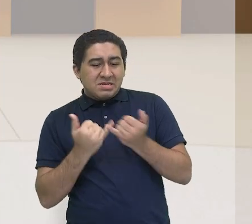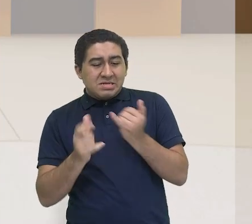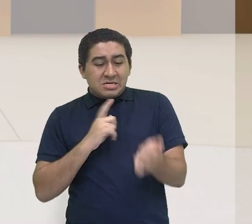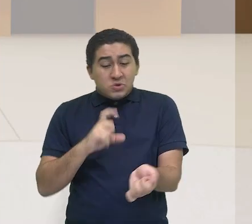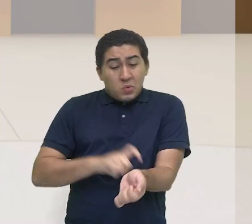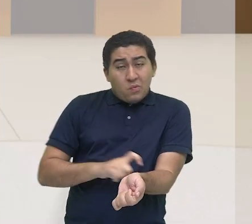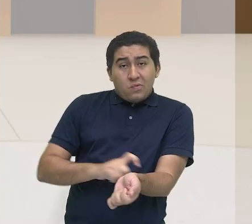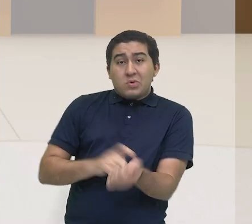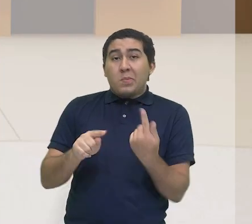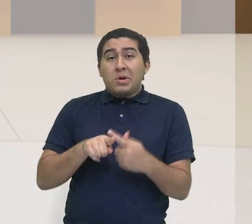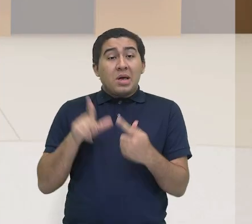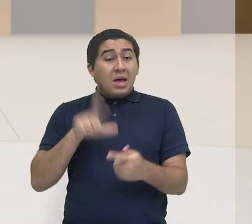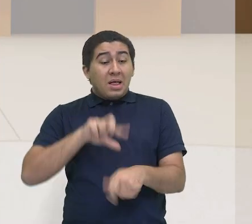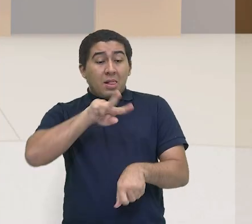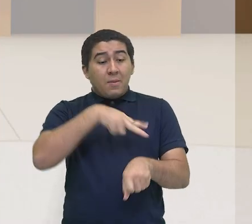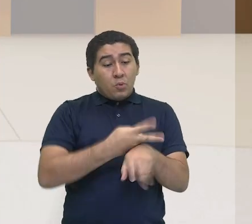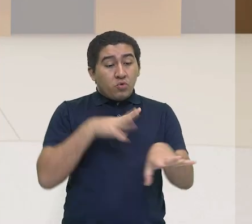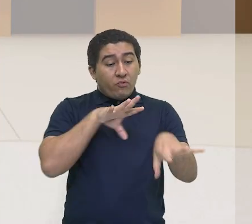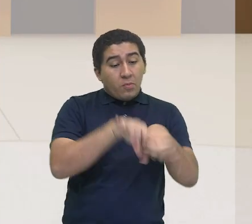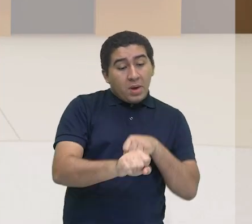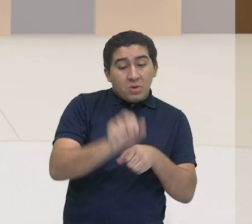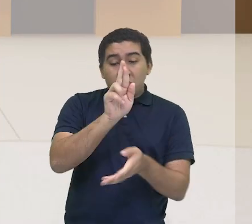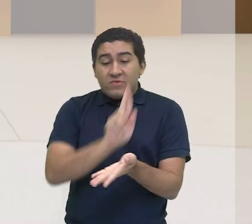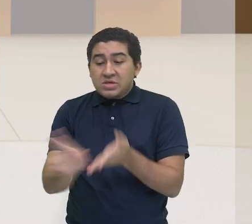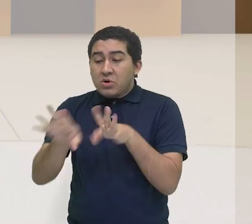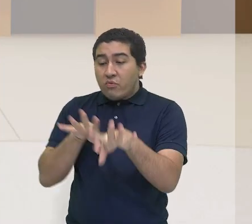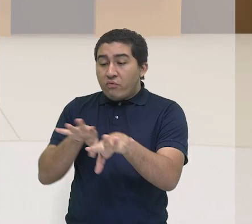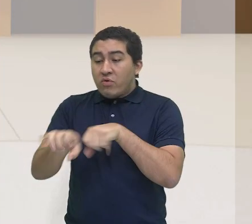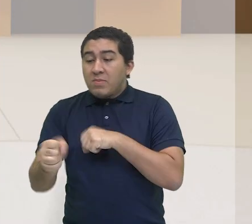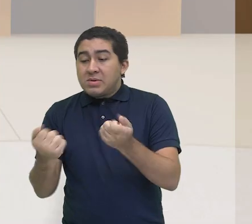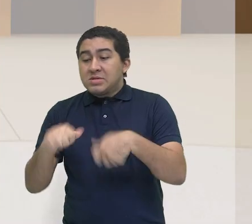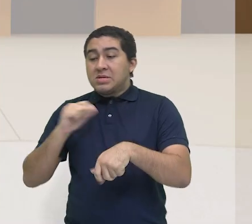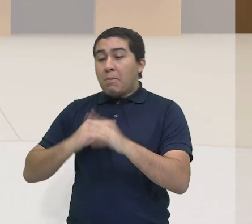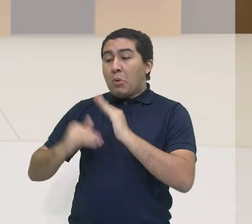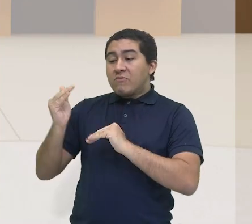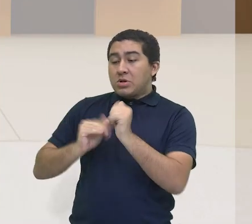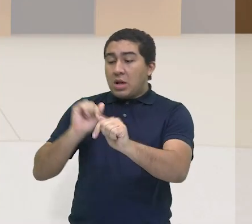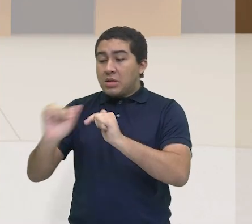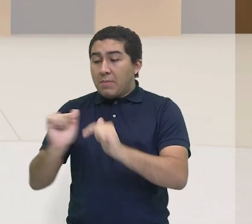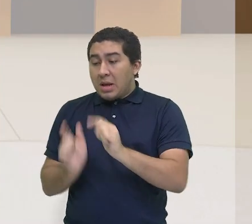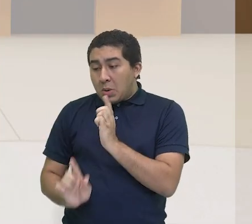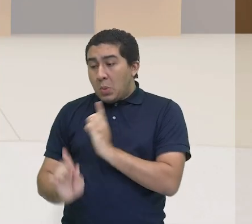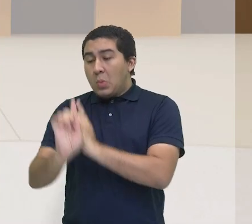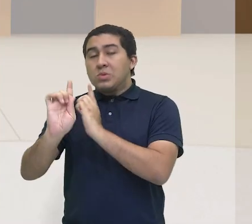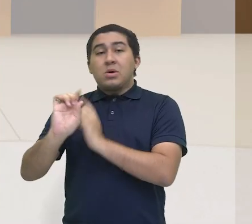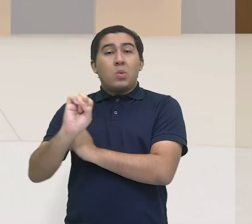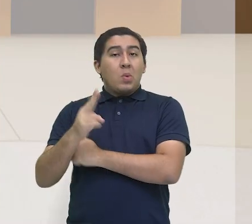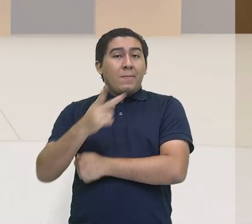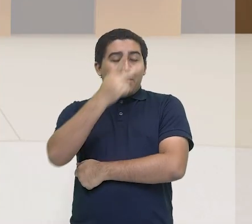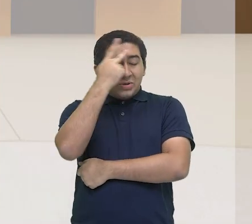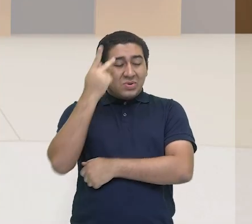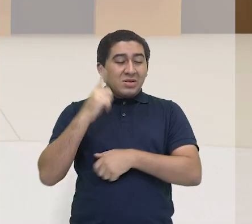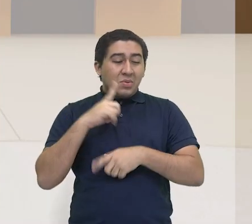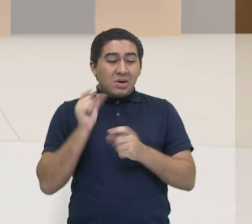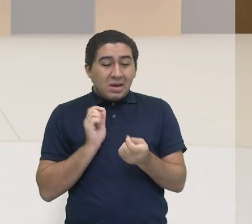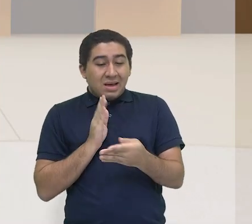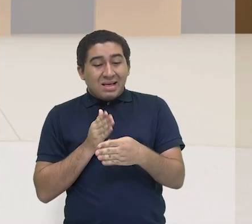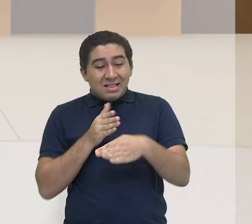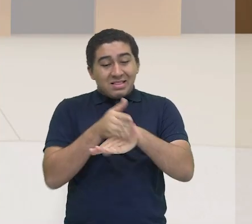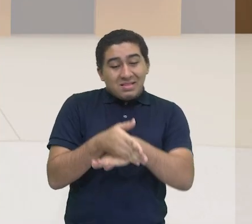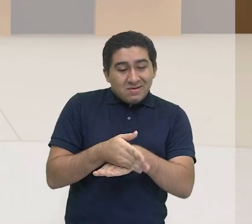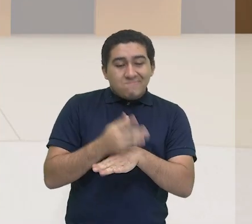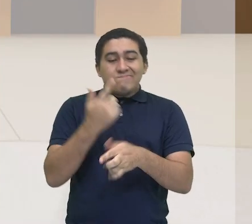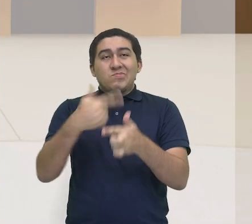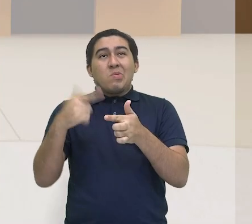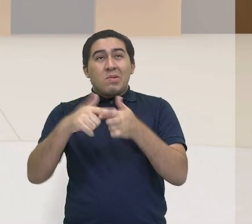o ensino médio, ou depois que eu terminar a faculdade, eu tenho que encontrar a minha profissão e tudo mais. Ou muitas vezes a pessoa não entra numa crise porque